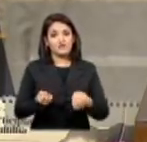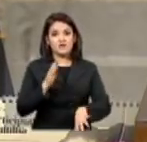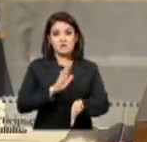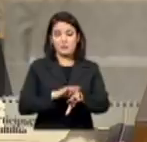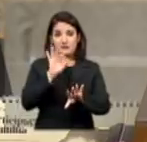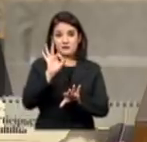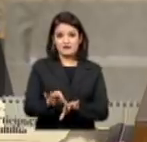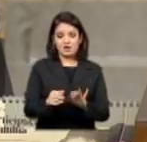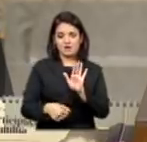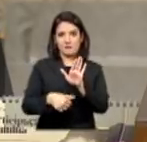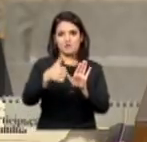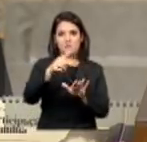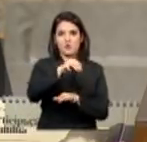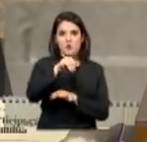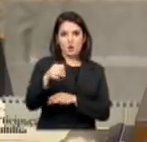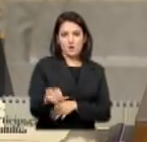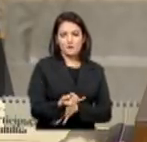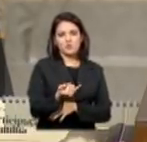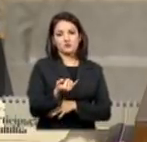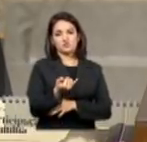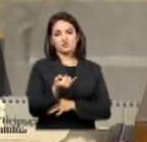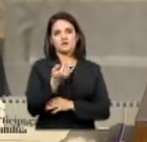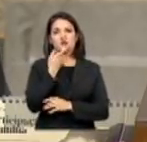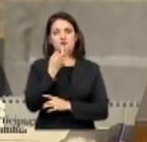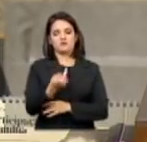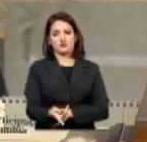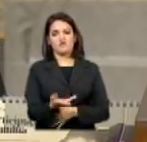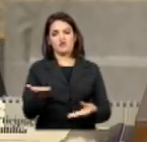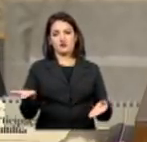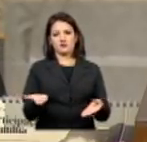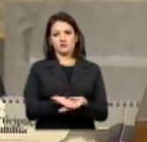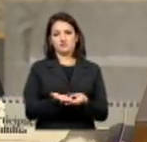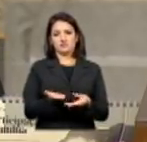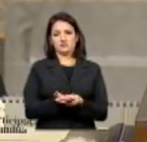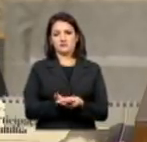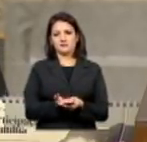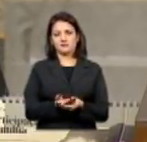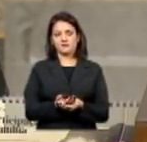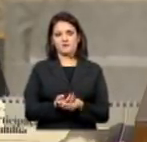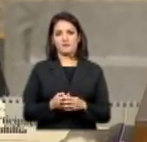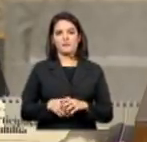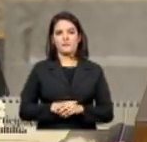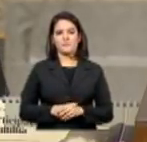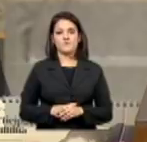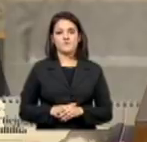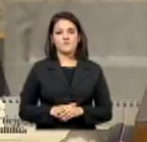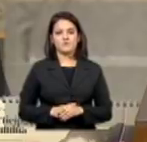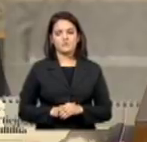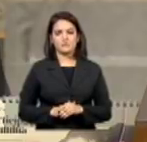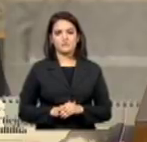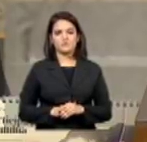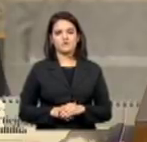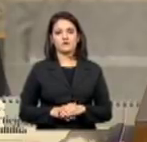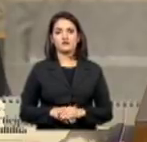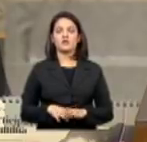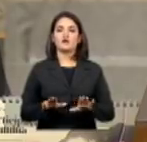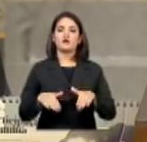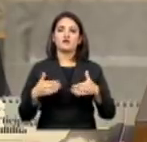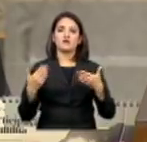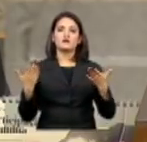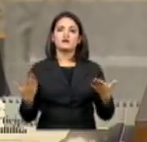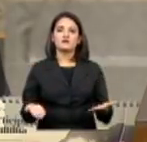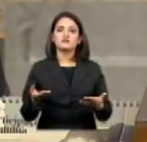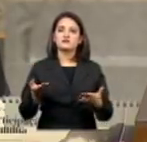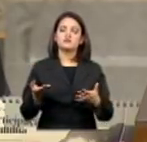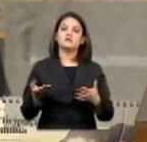oportunidade que lhe couber falar nos autos sob pena de ser operada pela inclusão já referida taxa circunstância de com a